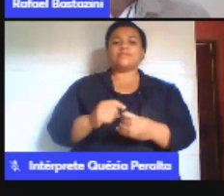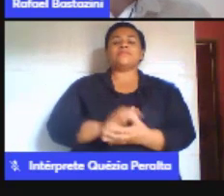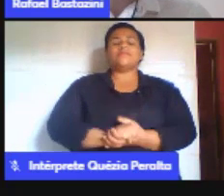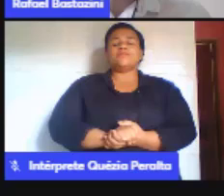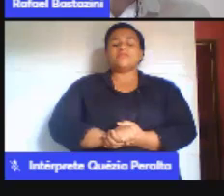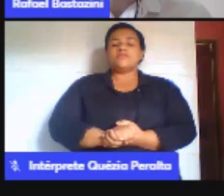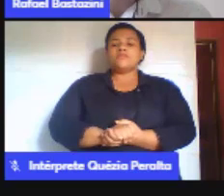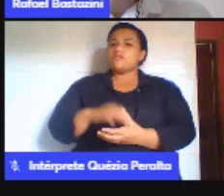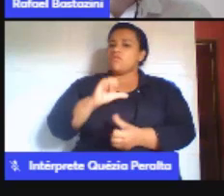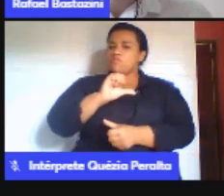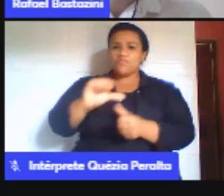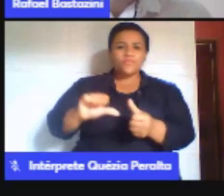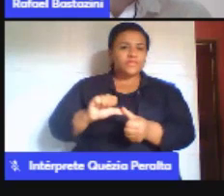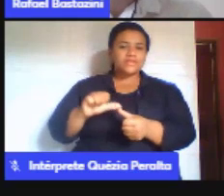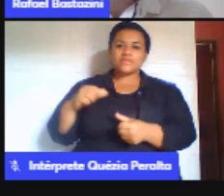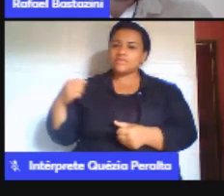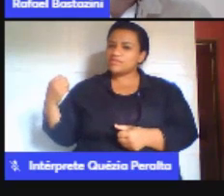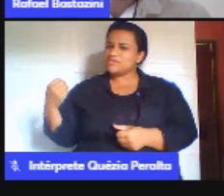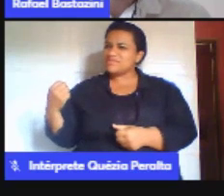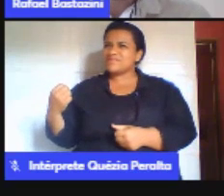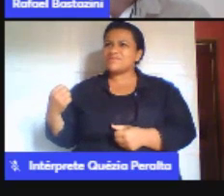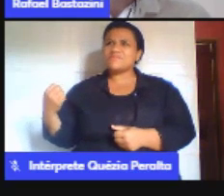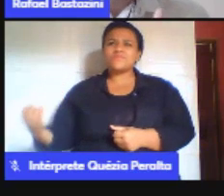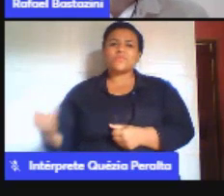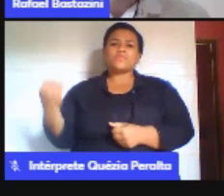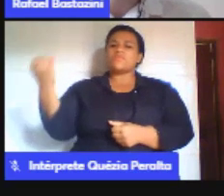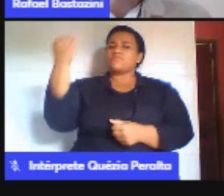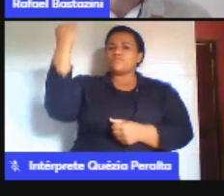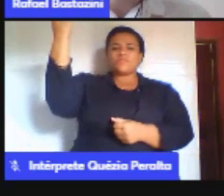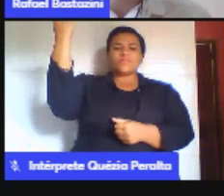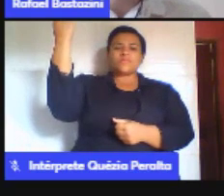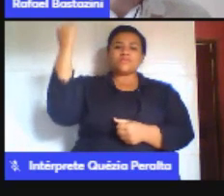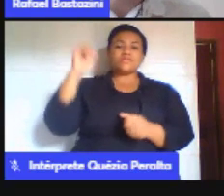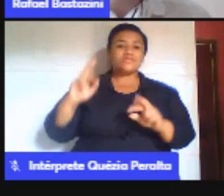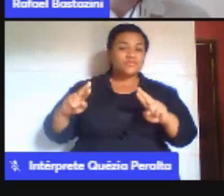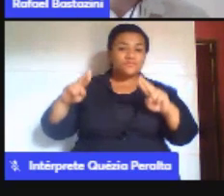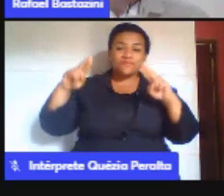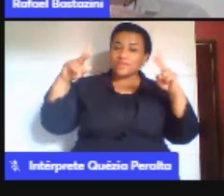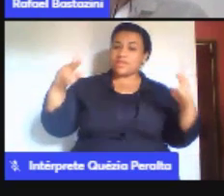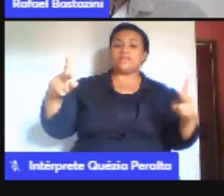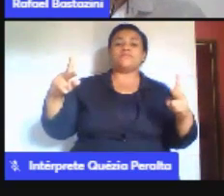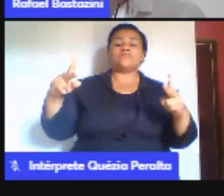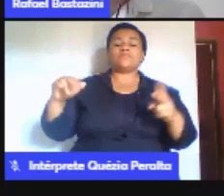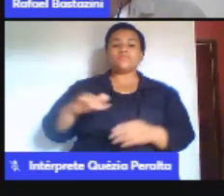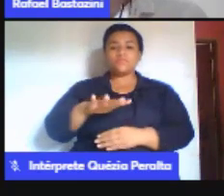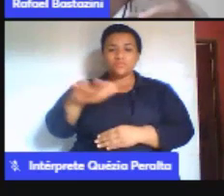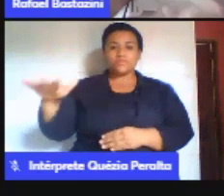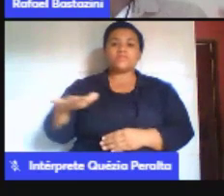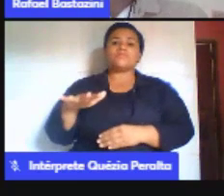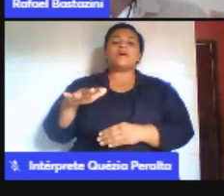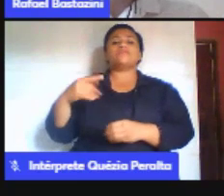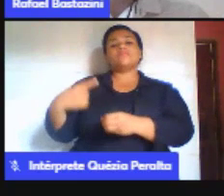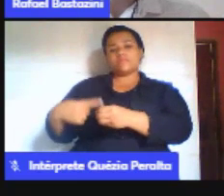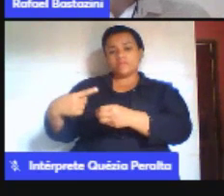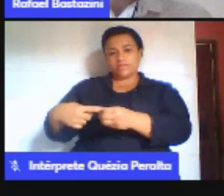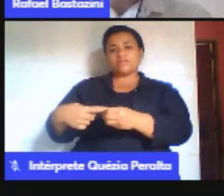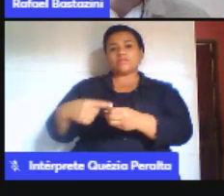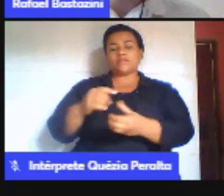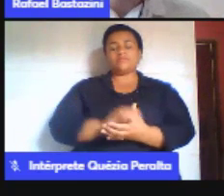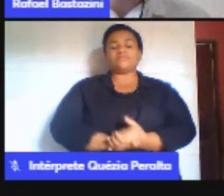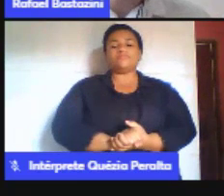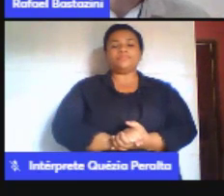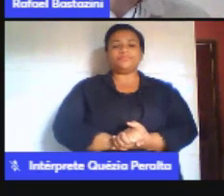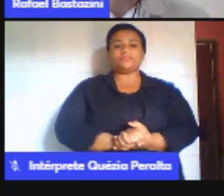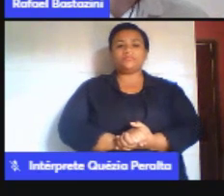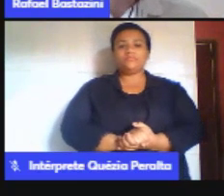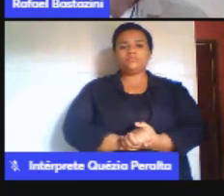relevantes para o espaço urbano, para o espaço da cidade, que eu vou explicar mais à frente. Além disso, não só na cidade, a gente